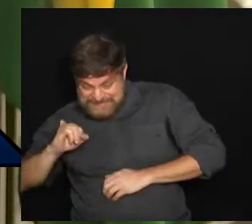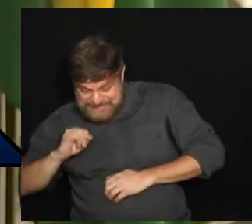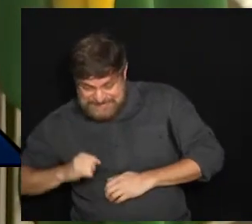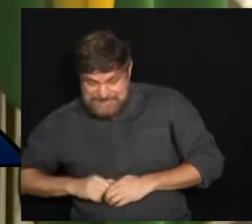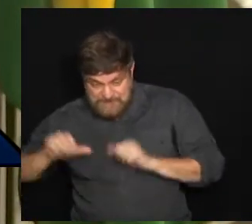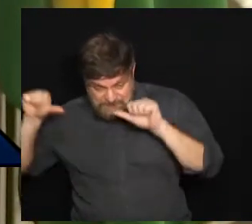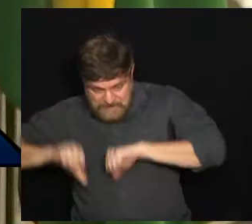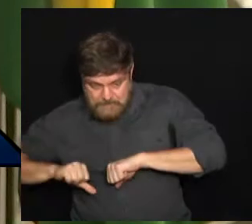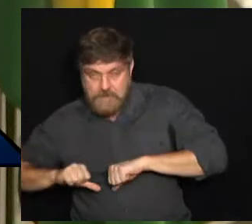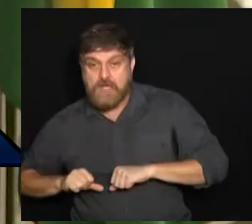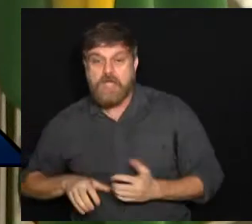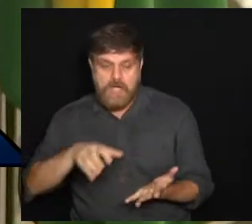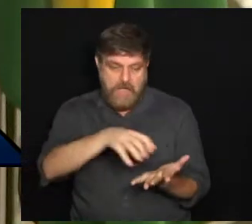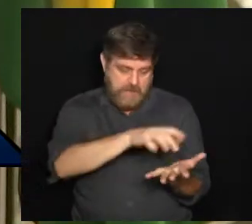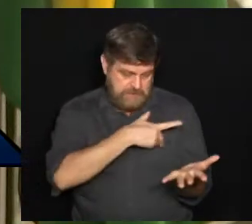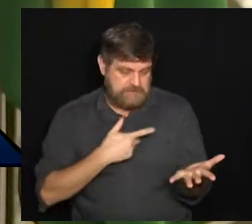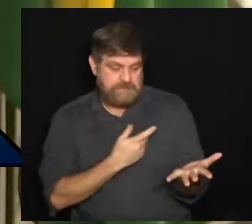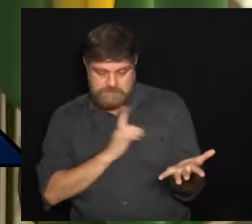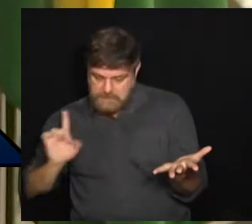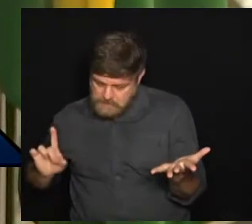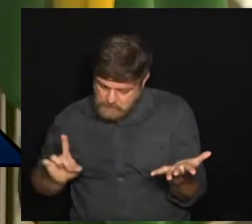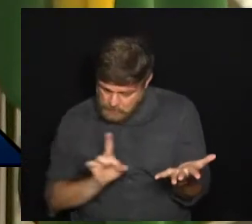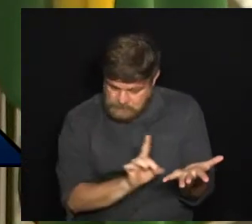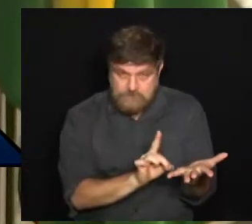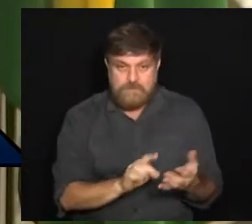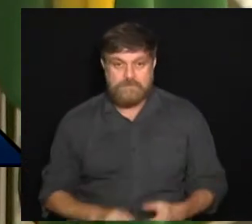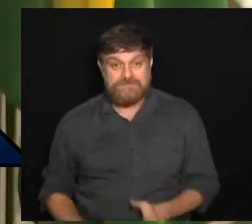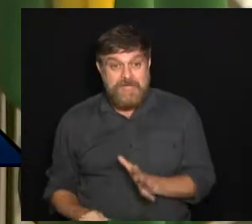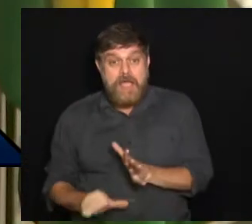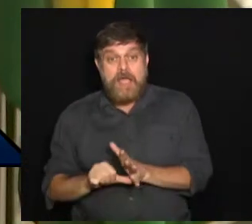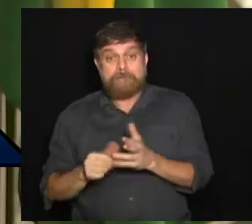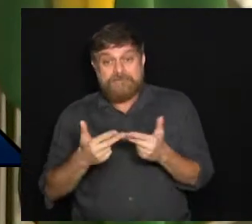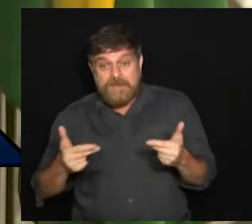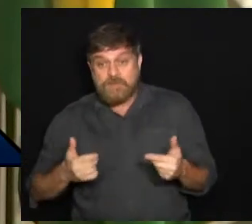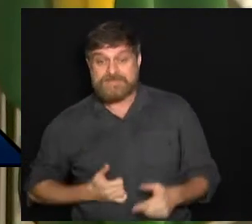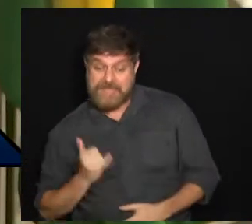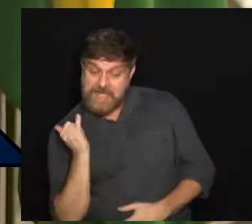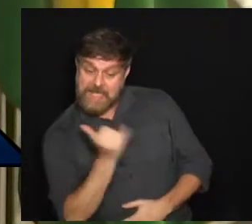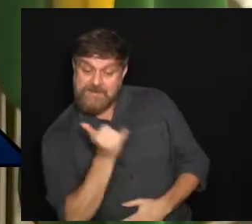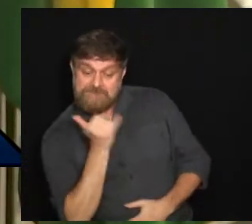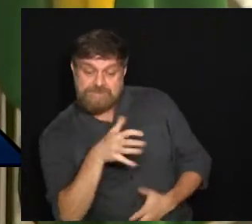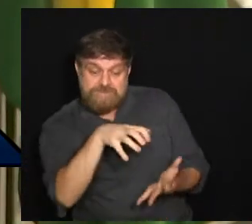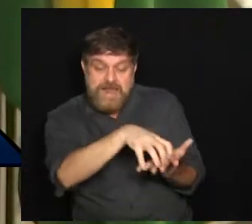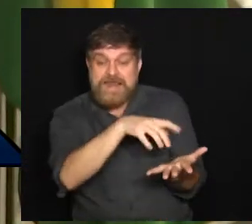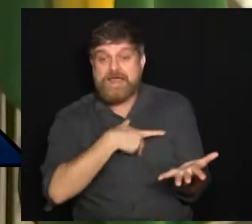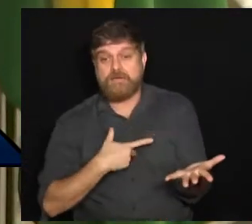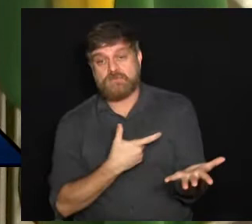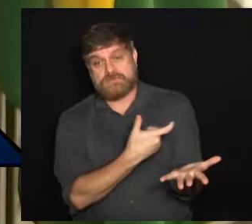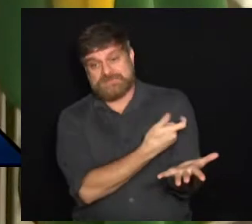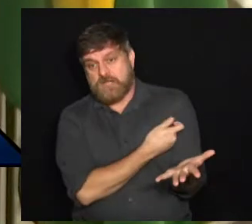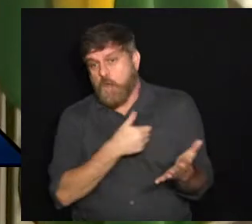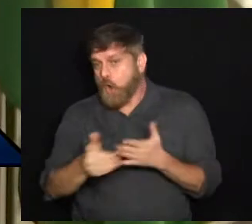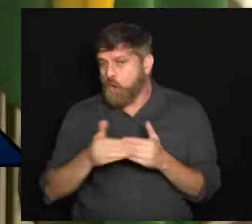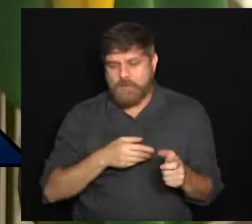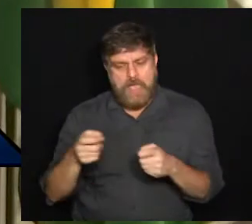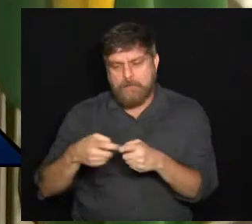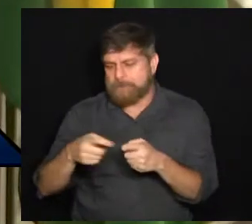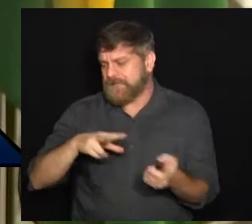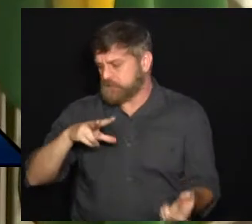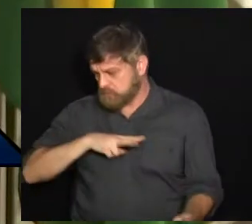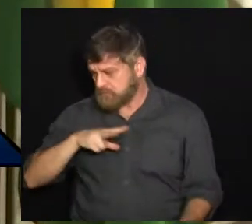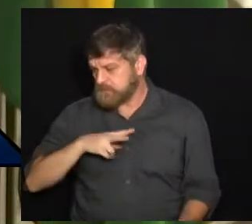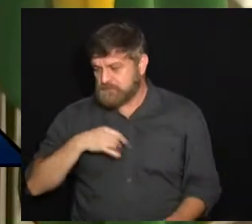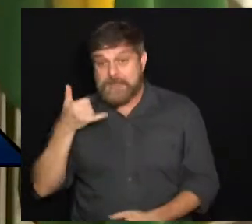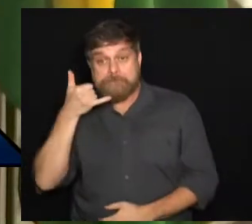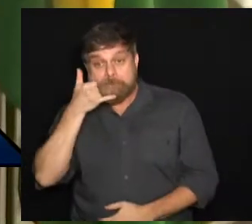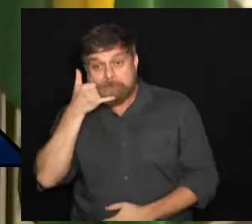eu vou buscar assistência com vocês, ok? Primeira coisa é isso, notifica, informa o serviço de saúde, público ou privado, seu médico se for privado,